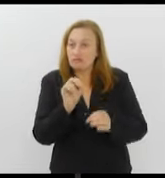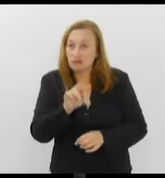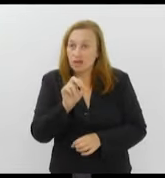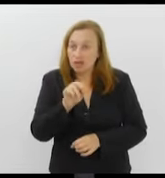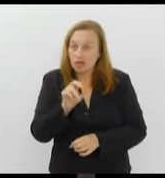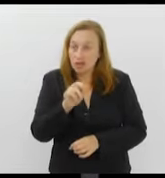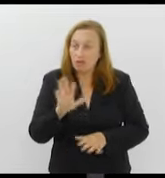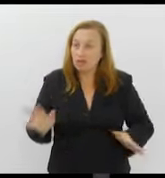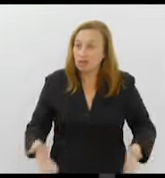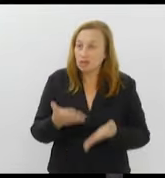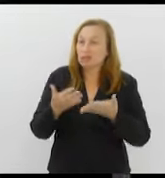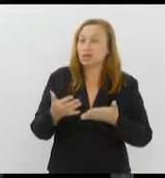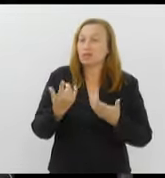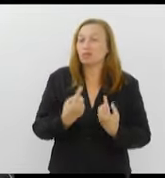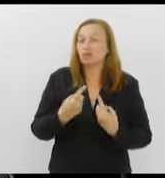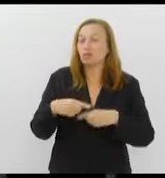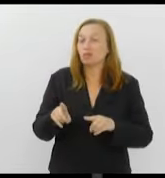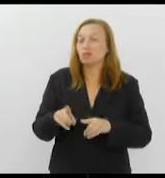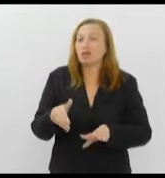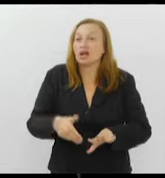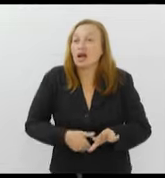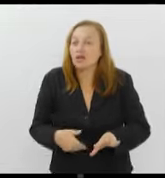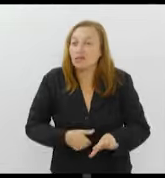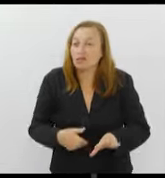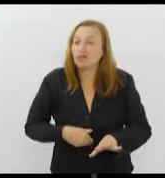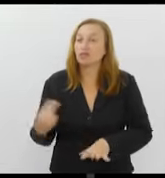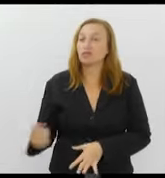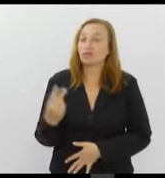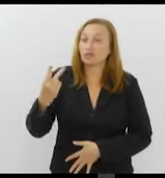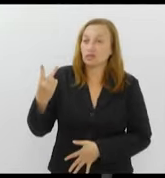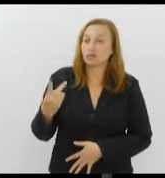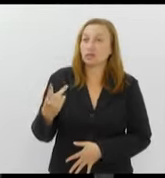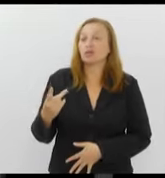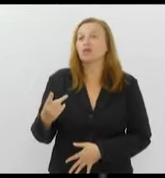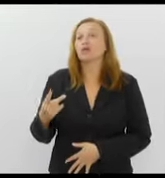uma das iniciativas para combater a fome e valorizar o pequeno